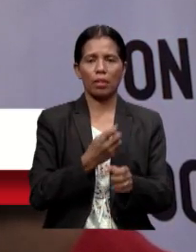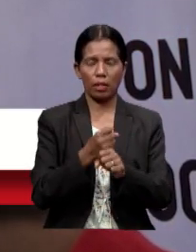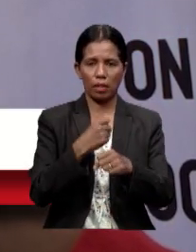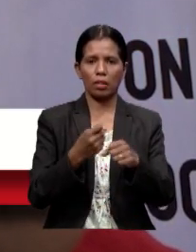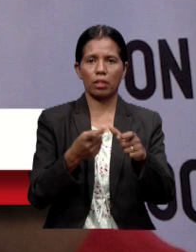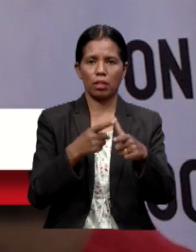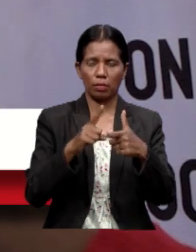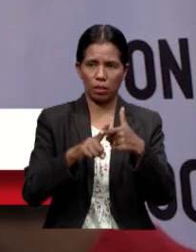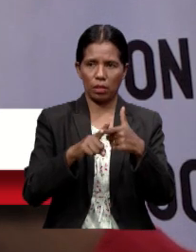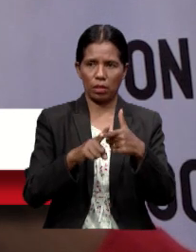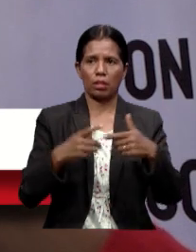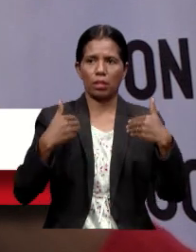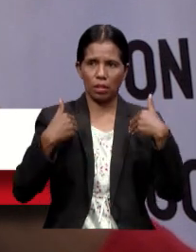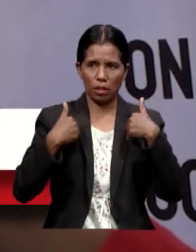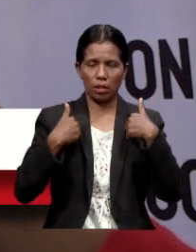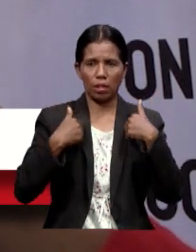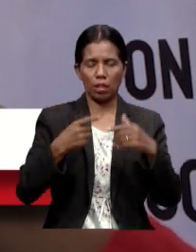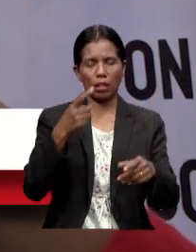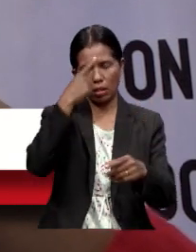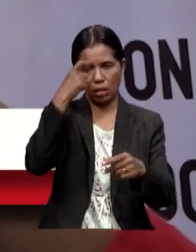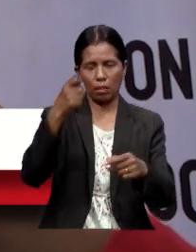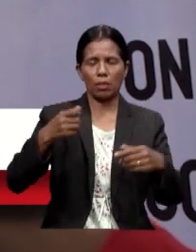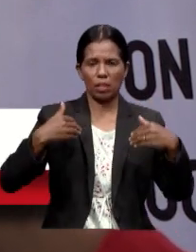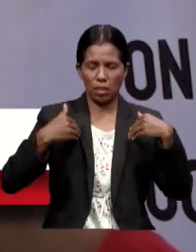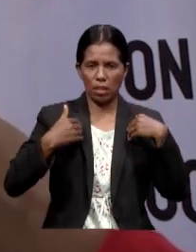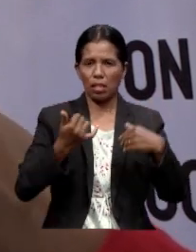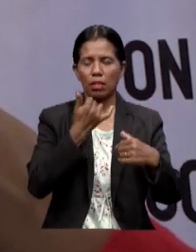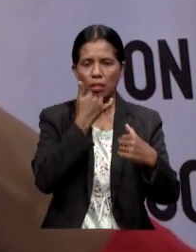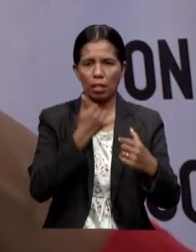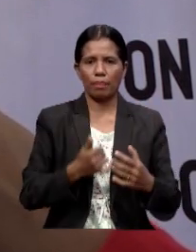depois irregularidade de Ancatatama e irregularidade, quase